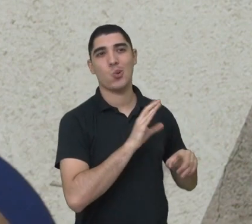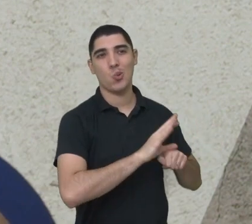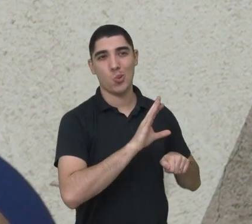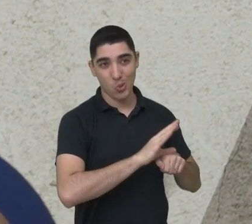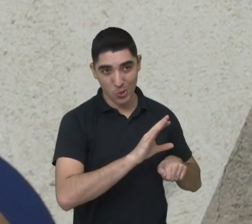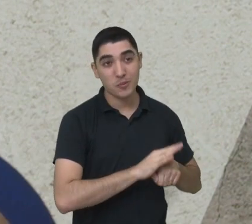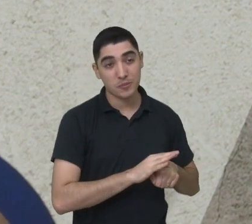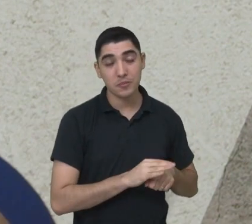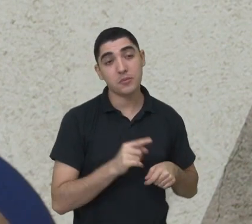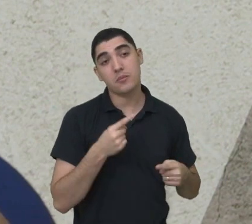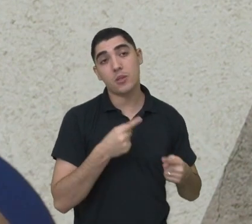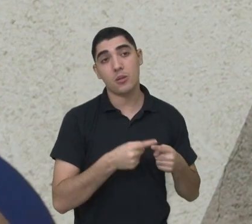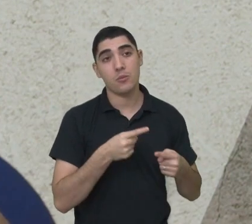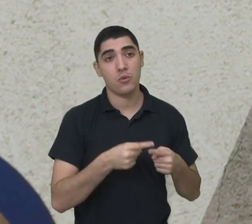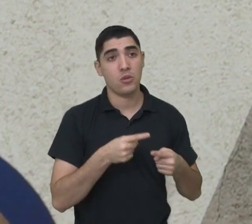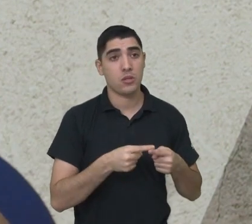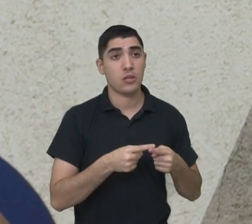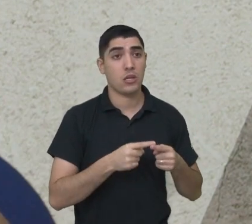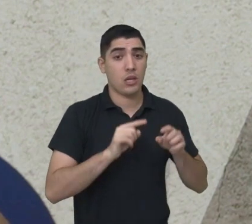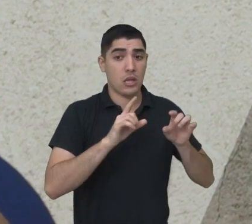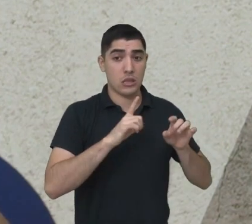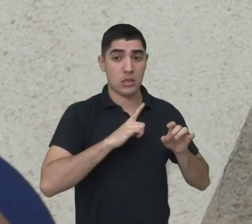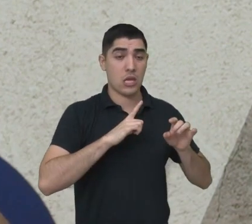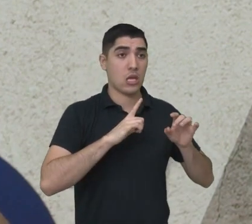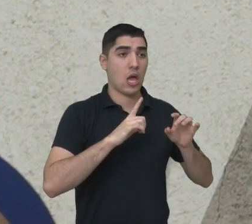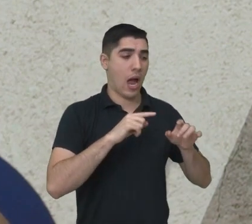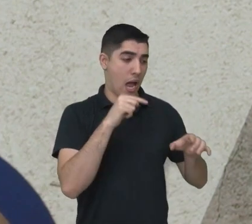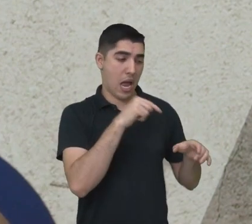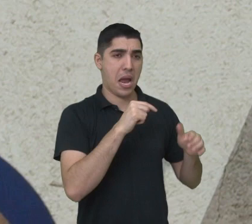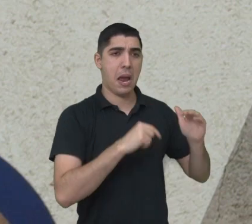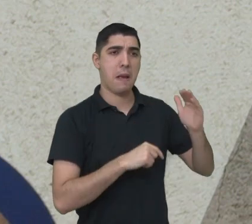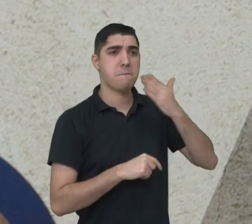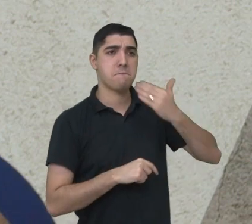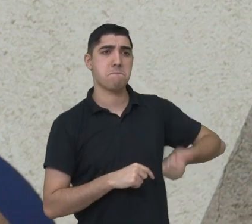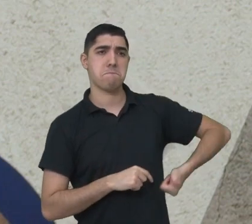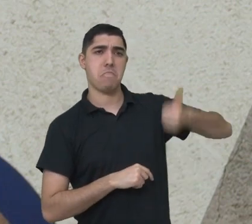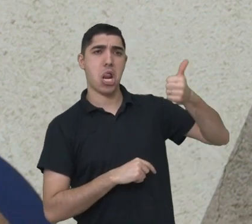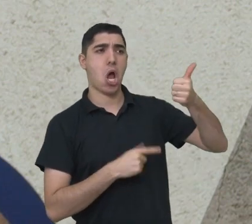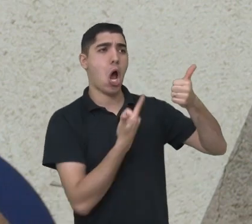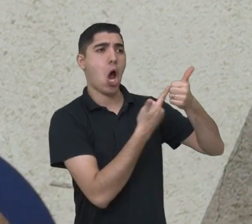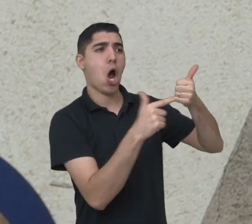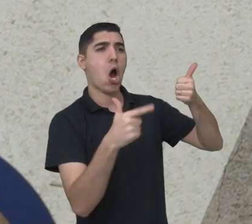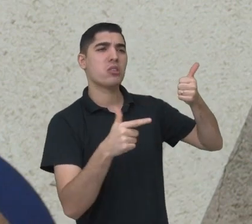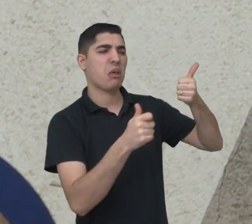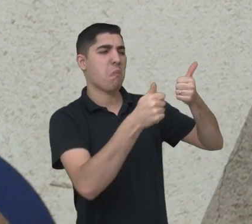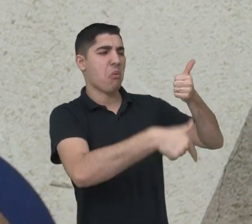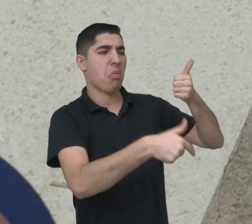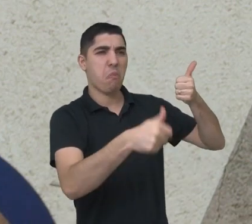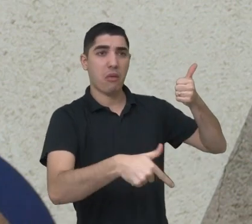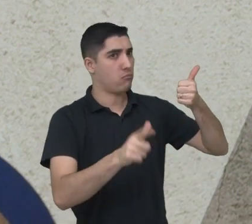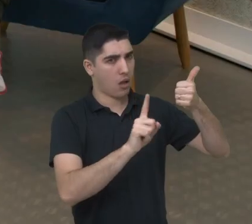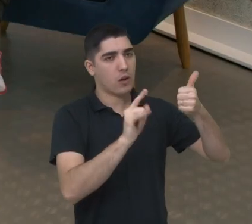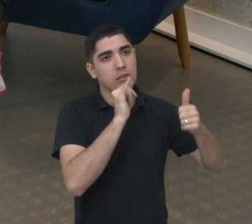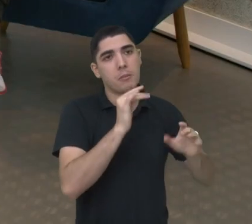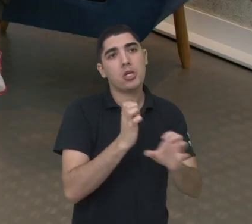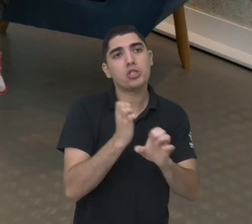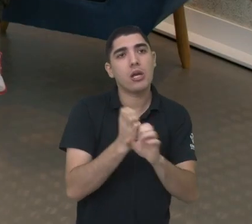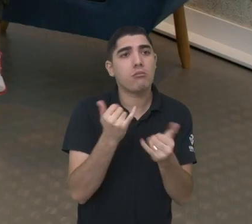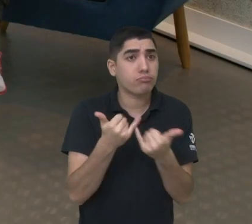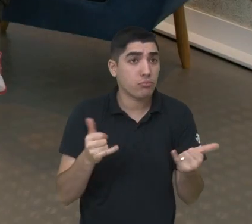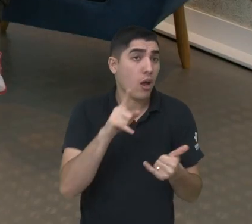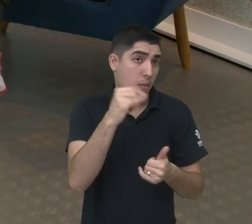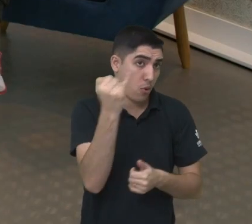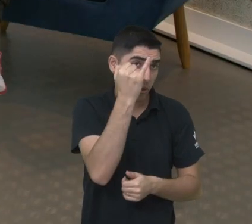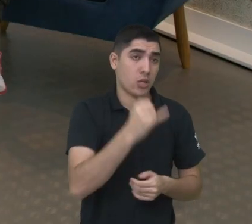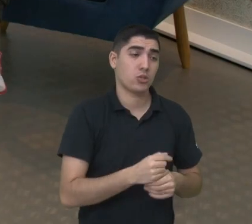atender, não que atende todas as engenharias, né? O engenheiro elétrico é importante, né? O engenheiro agrônomo é